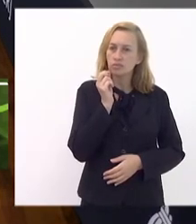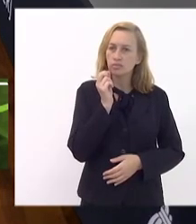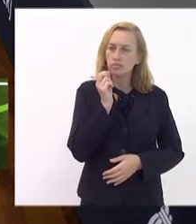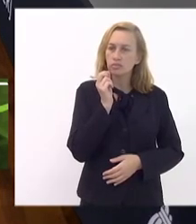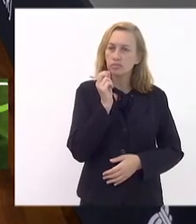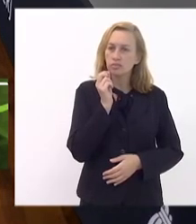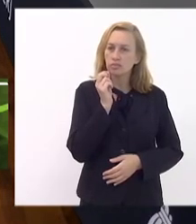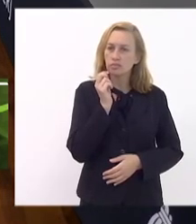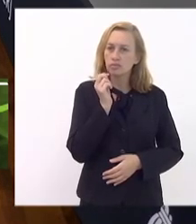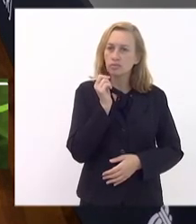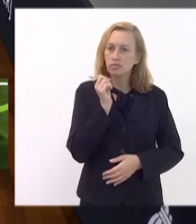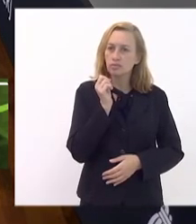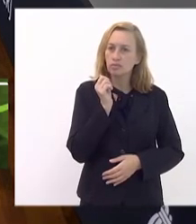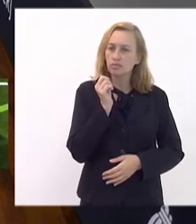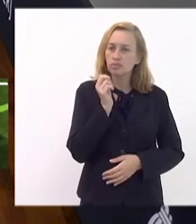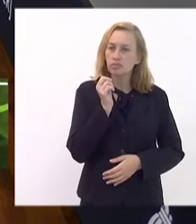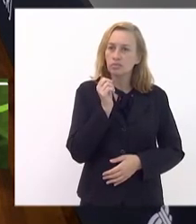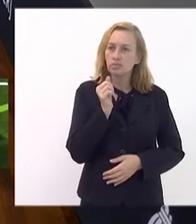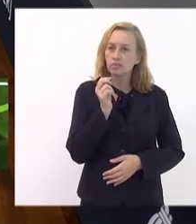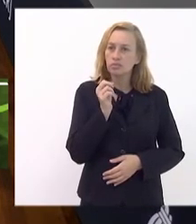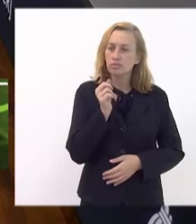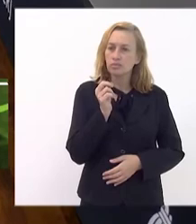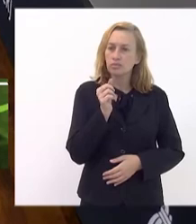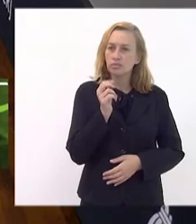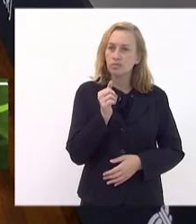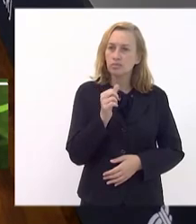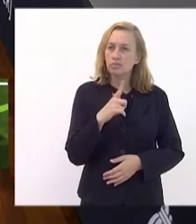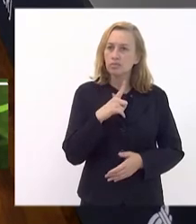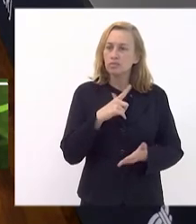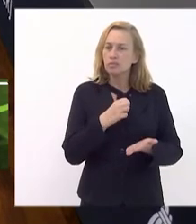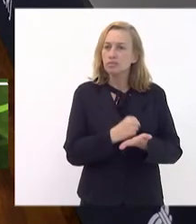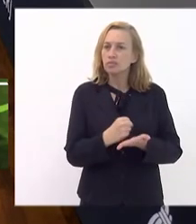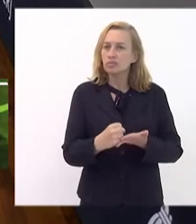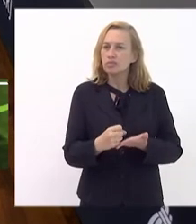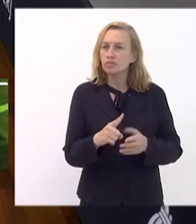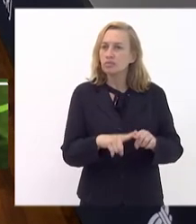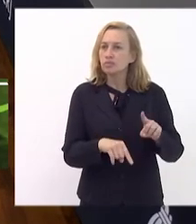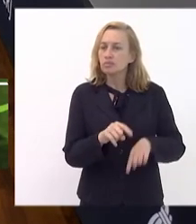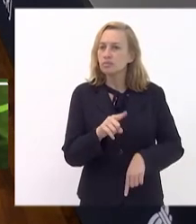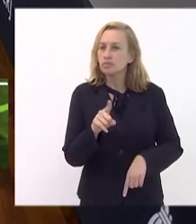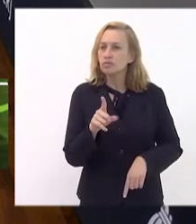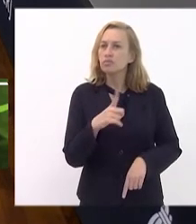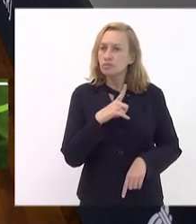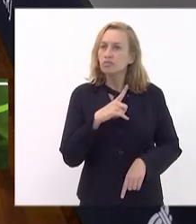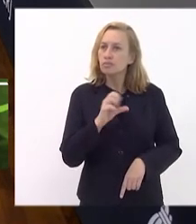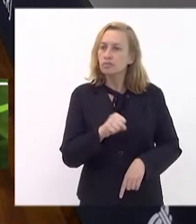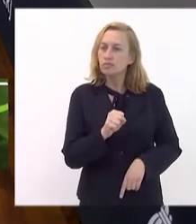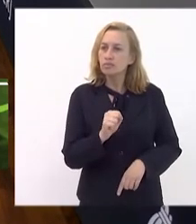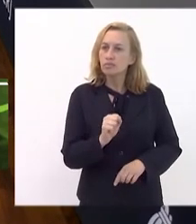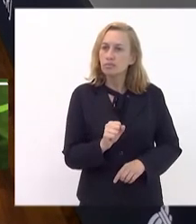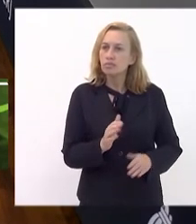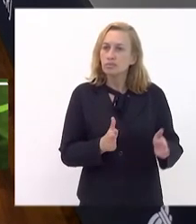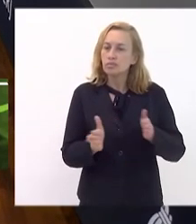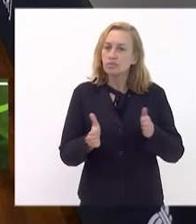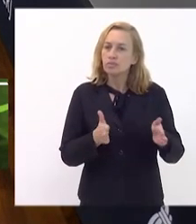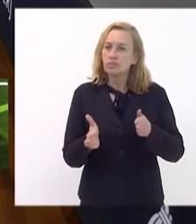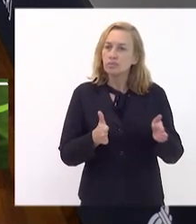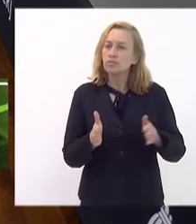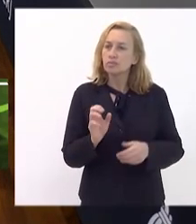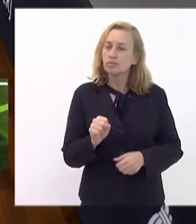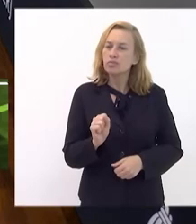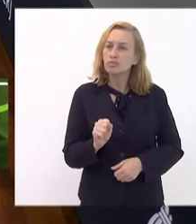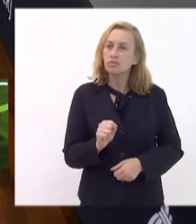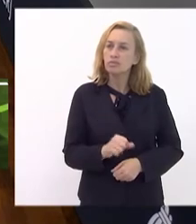Não, início de 23. Doutora, tem um contrato com o objeto? Tem. Um prazo, valor, sim, direitinho? Sim.